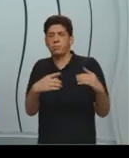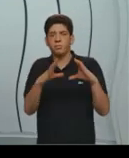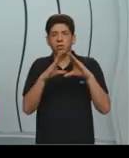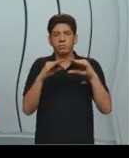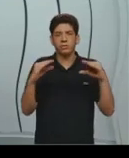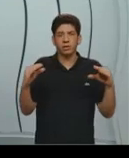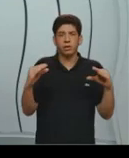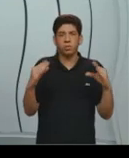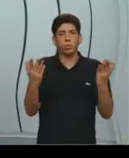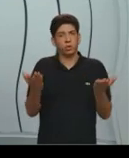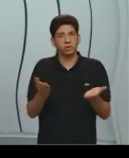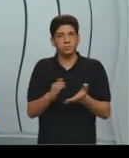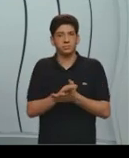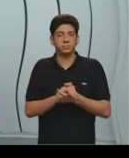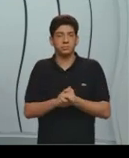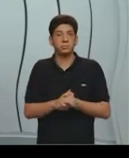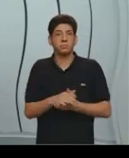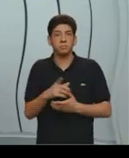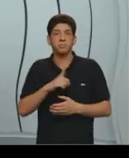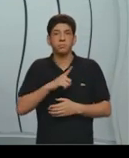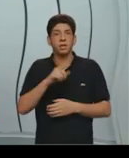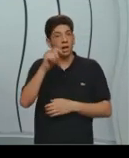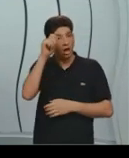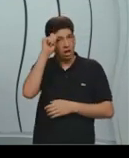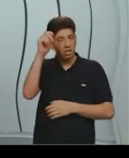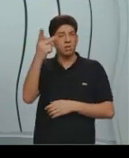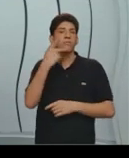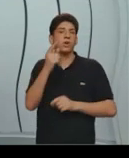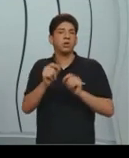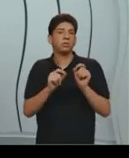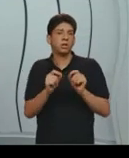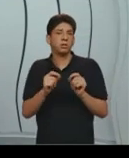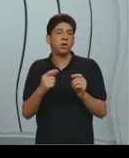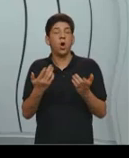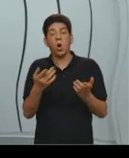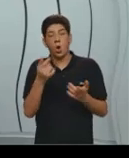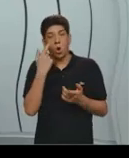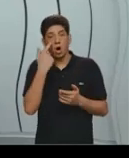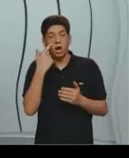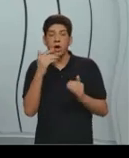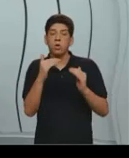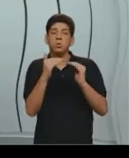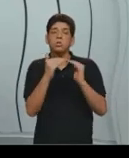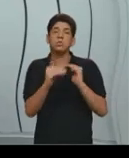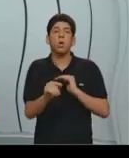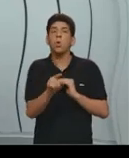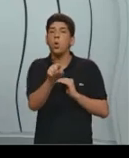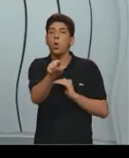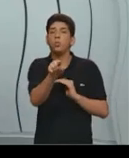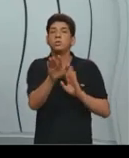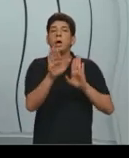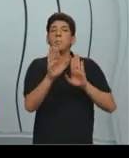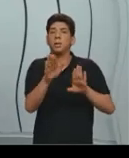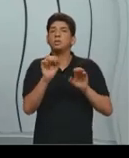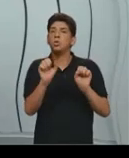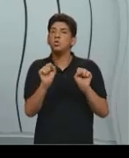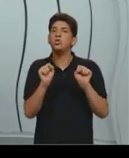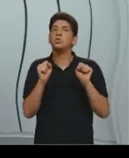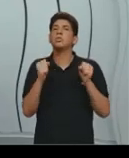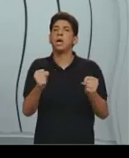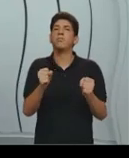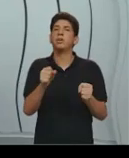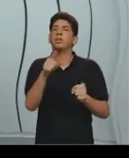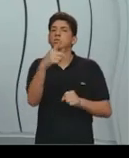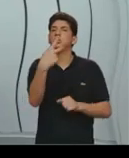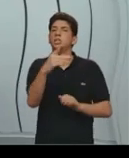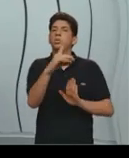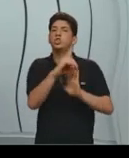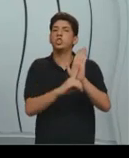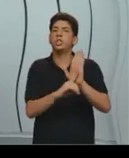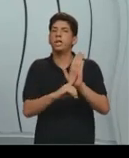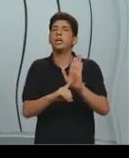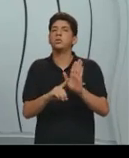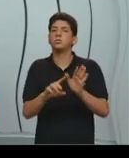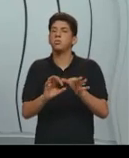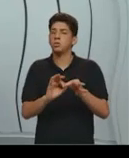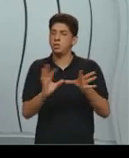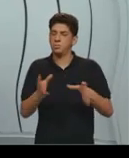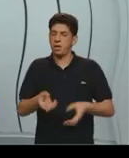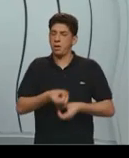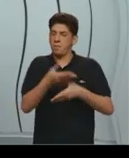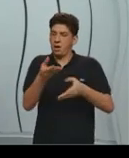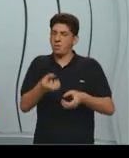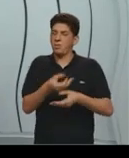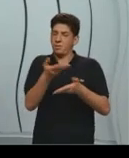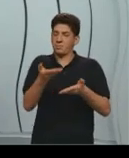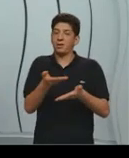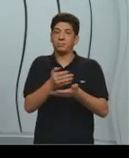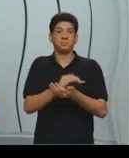filósofo Voltaire, que ele vai falar, eu não concordo com nenhuma palavra que você está dizendo, mas vou defender até a morte o direito de você dizê-las. Que a